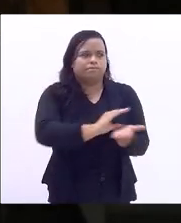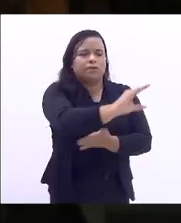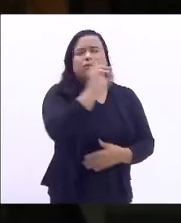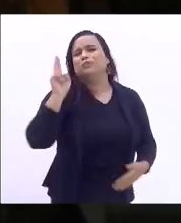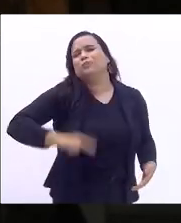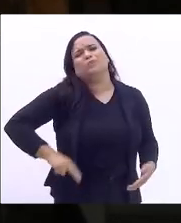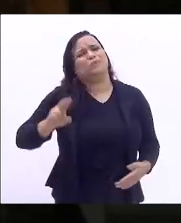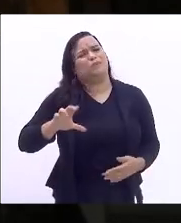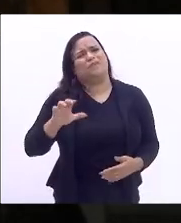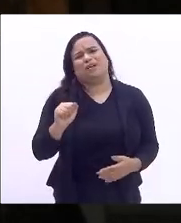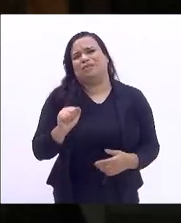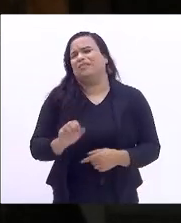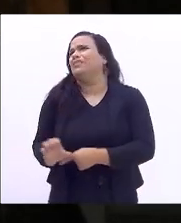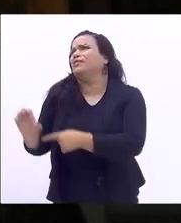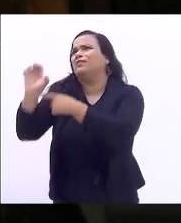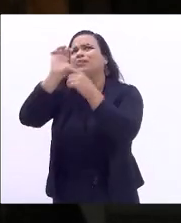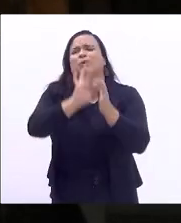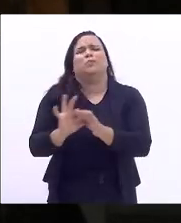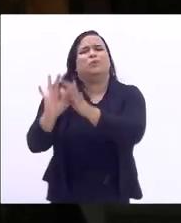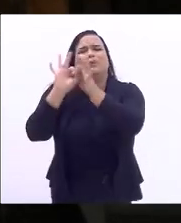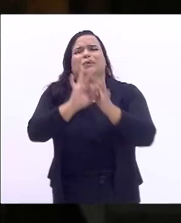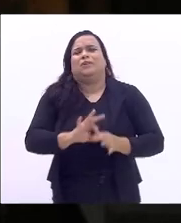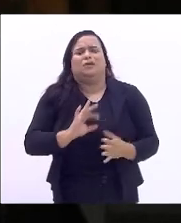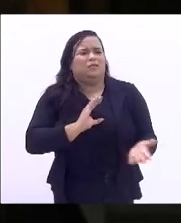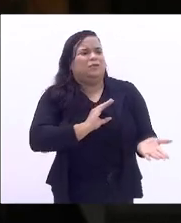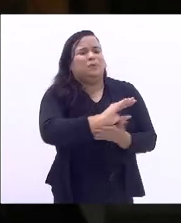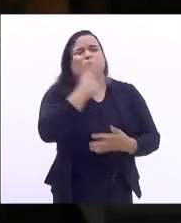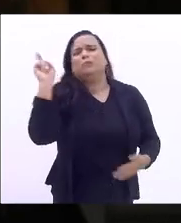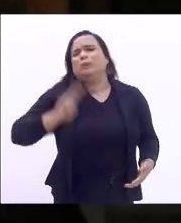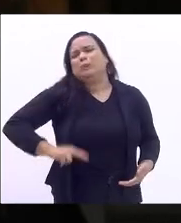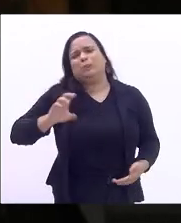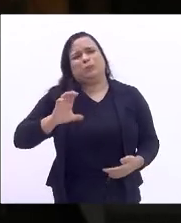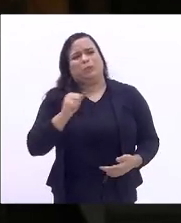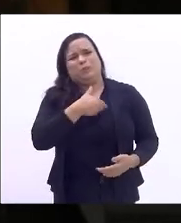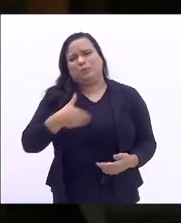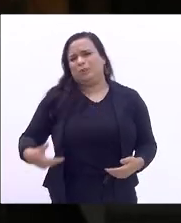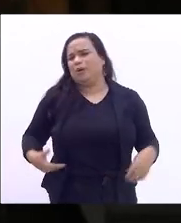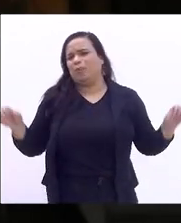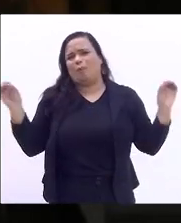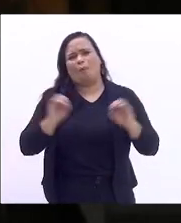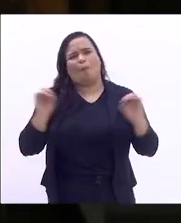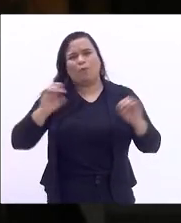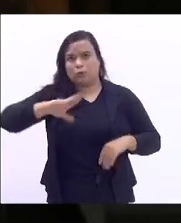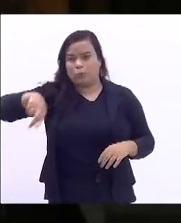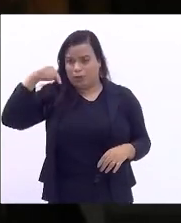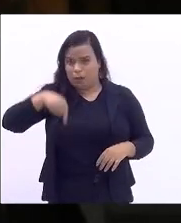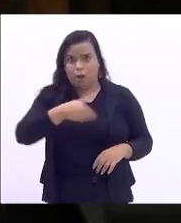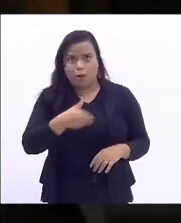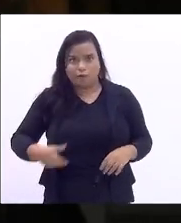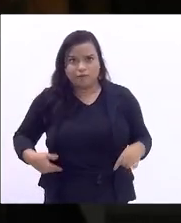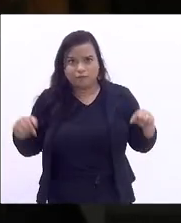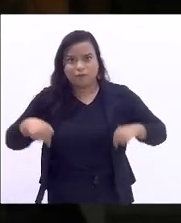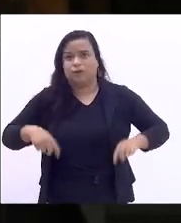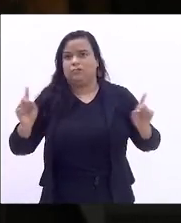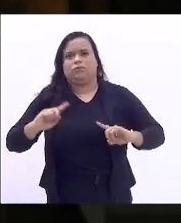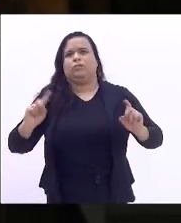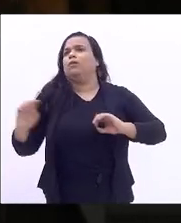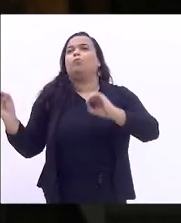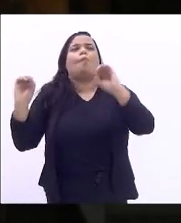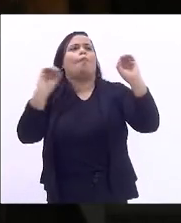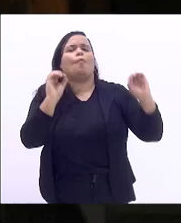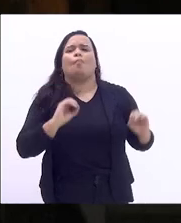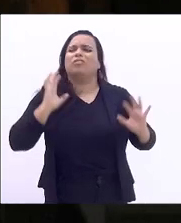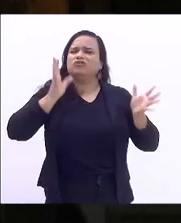união em nenhum governo aí dica diz passagem deputada presente que não é parece governo não por nenhum mover Nossa